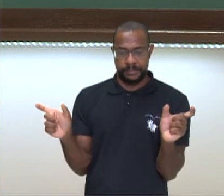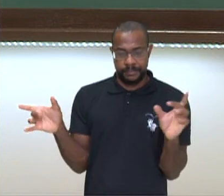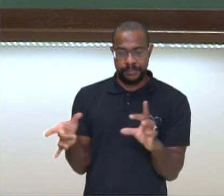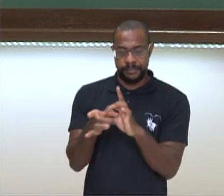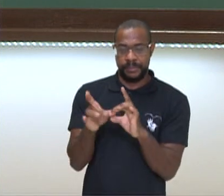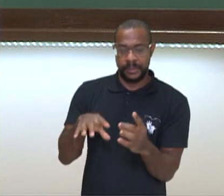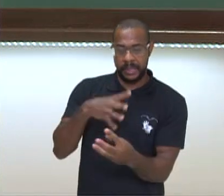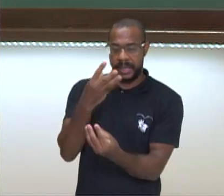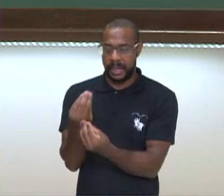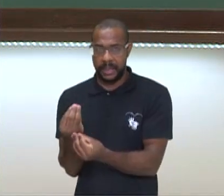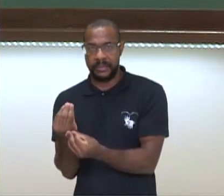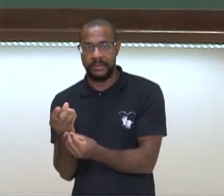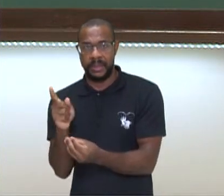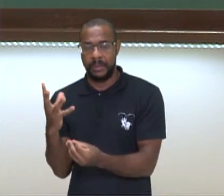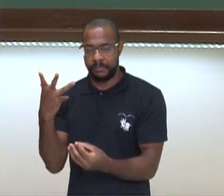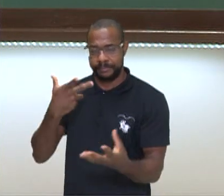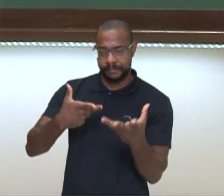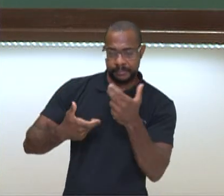olhadinha aqui.